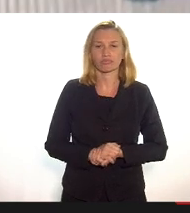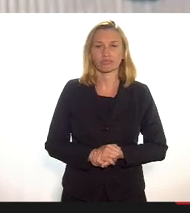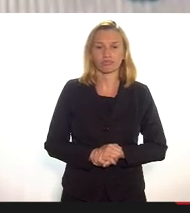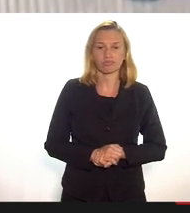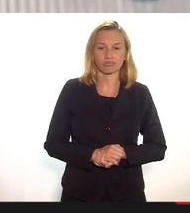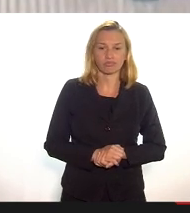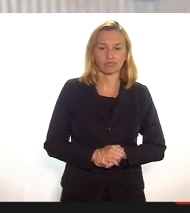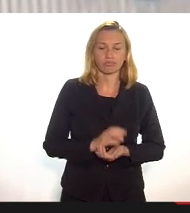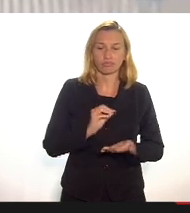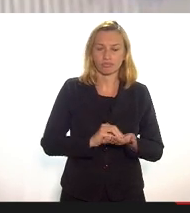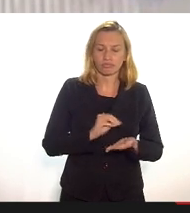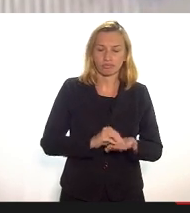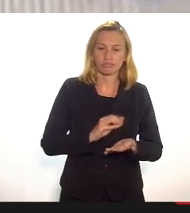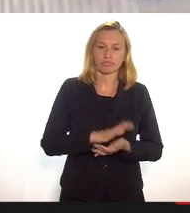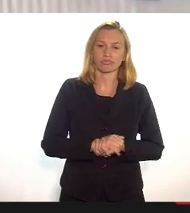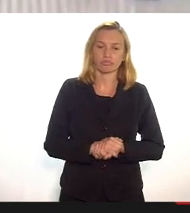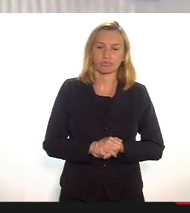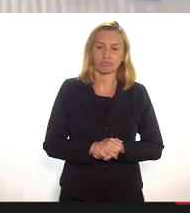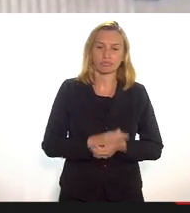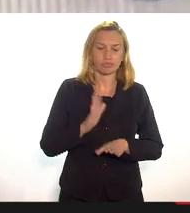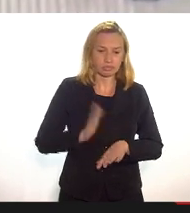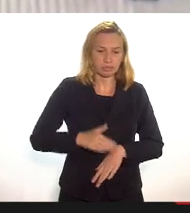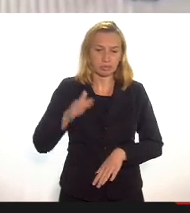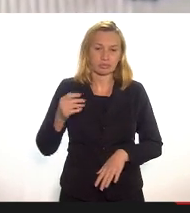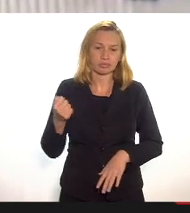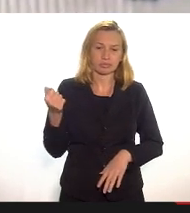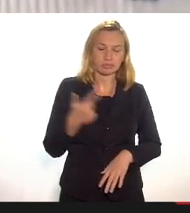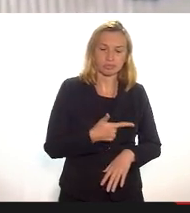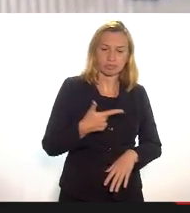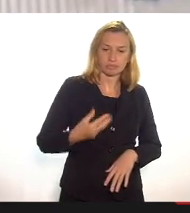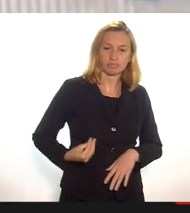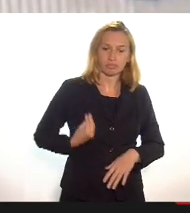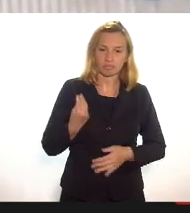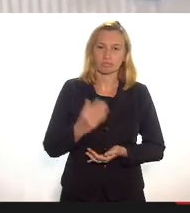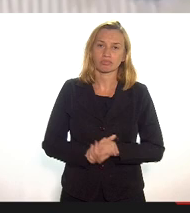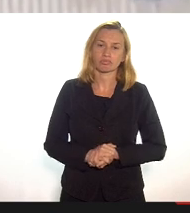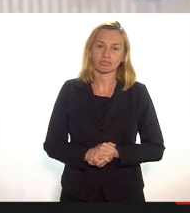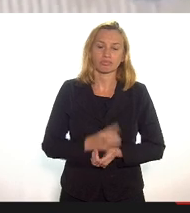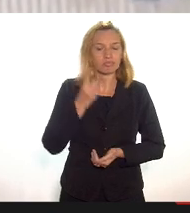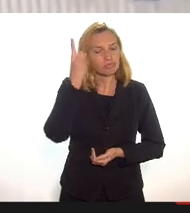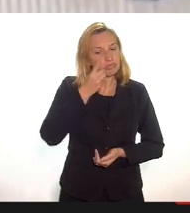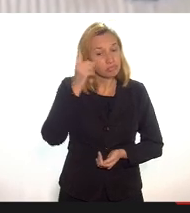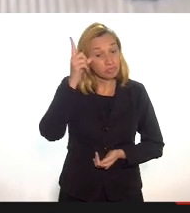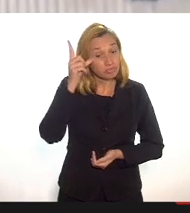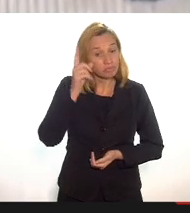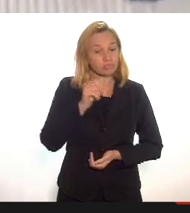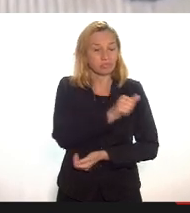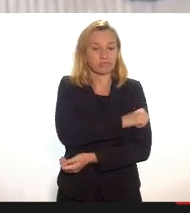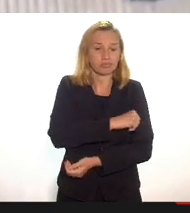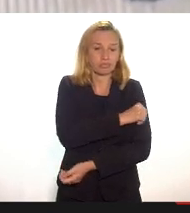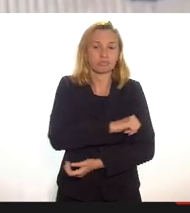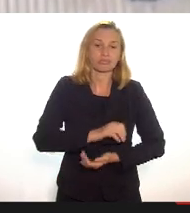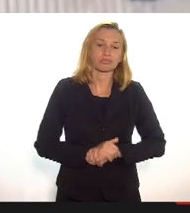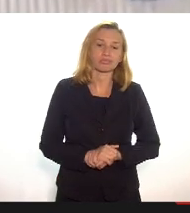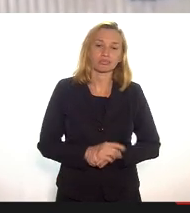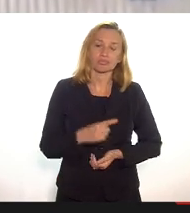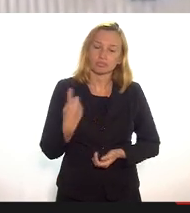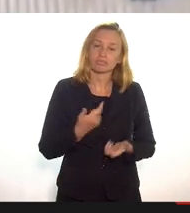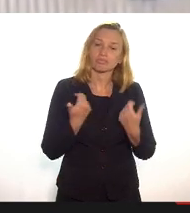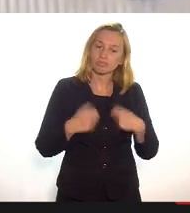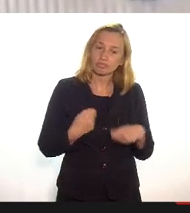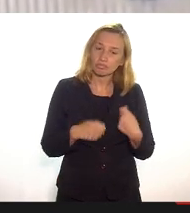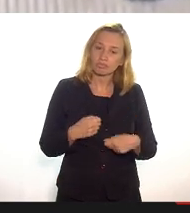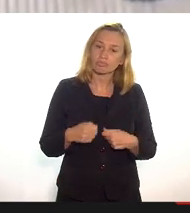as ausências falam até mais do que as presenças, deputada Lucinha, deputada enfermeira Regiane. A gente